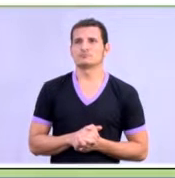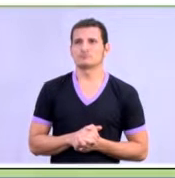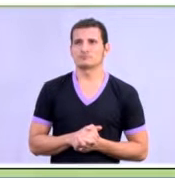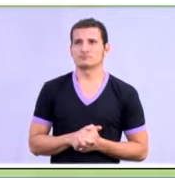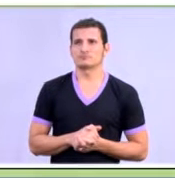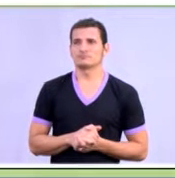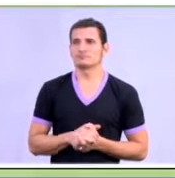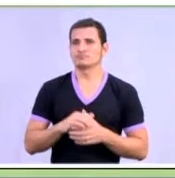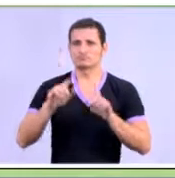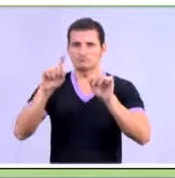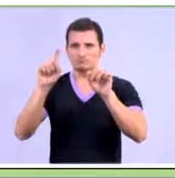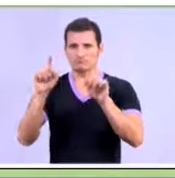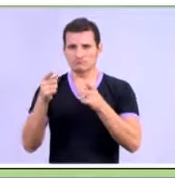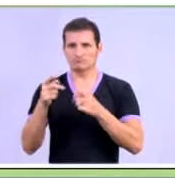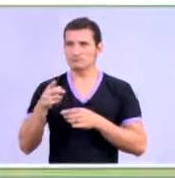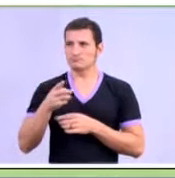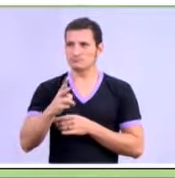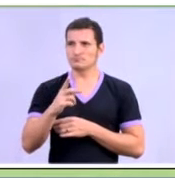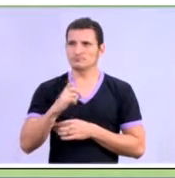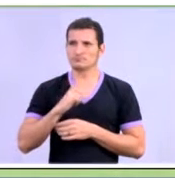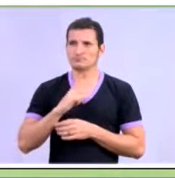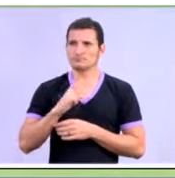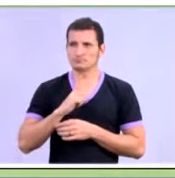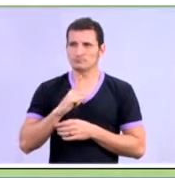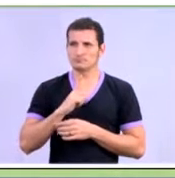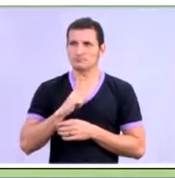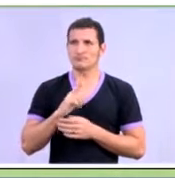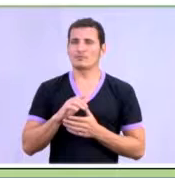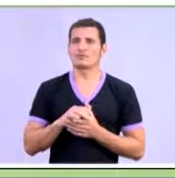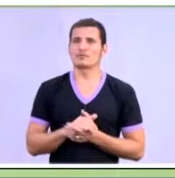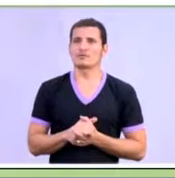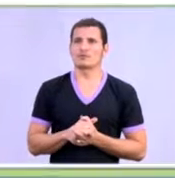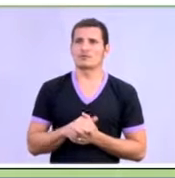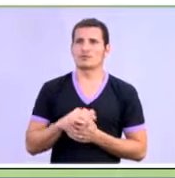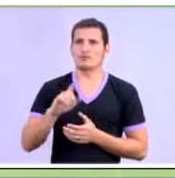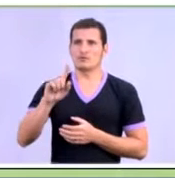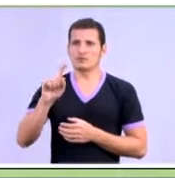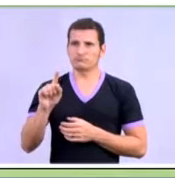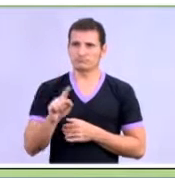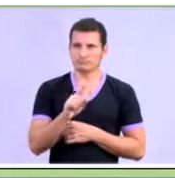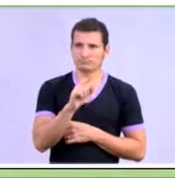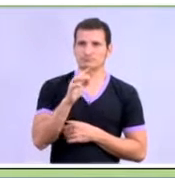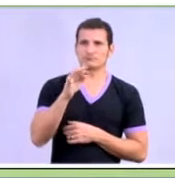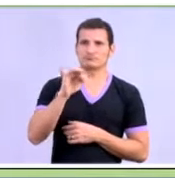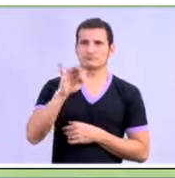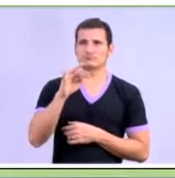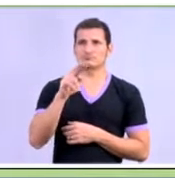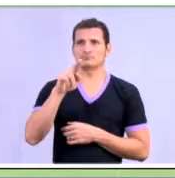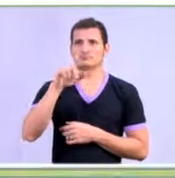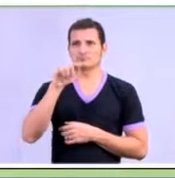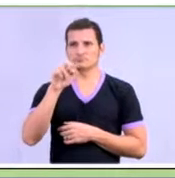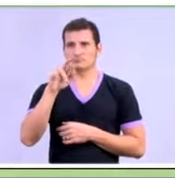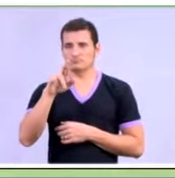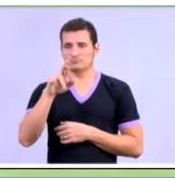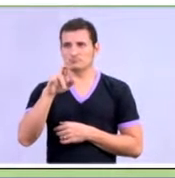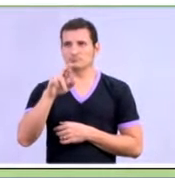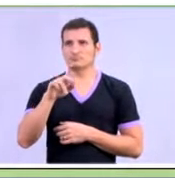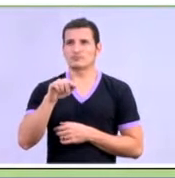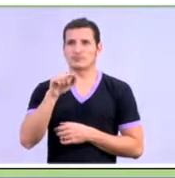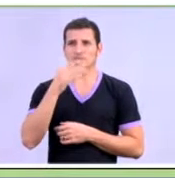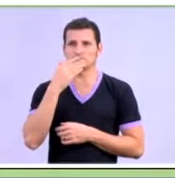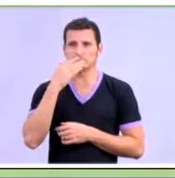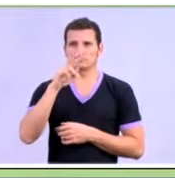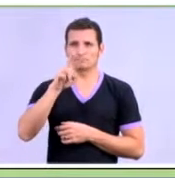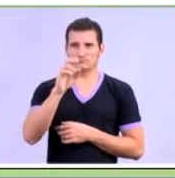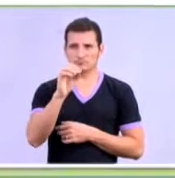abre, fecha parênteses, abre, fecha chaves, e eu vou retornar um atributo titular. O setTitular é do tipo void,